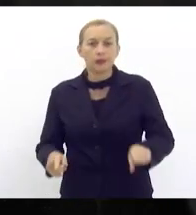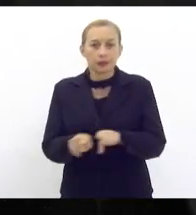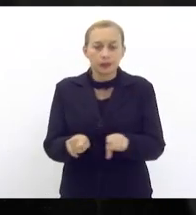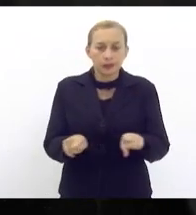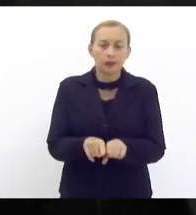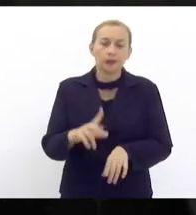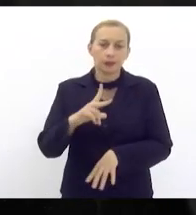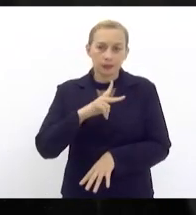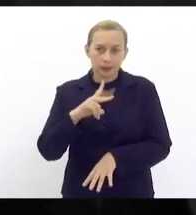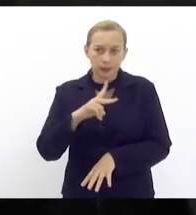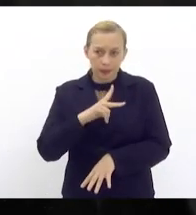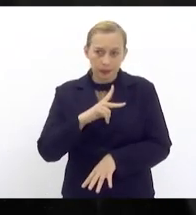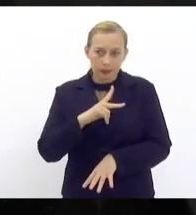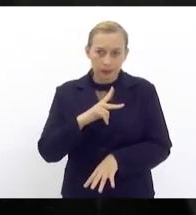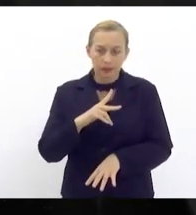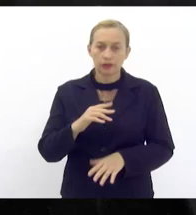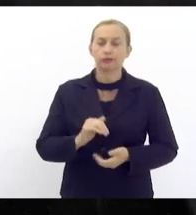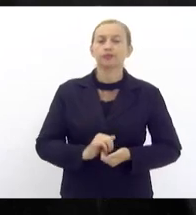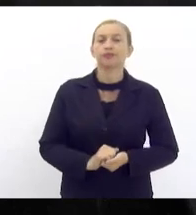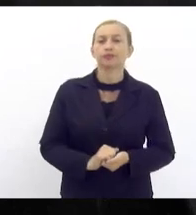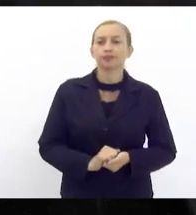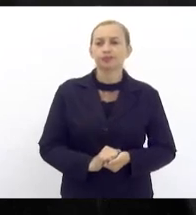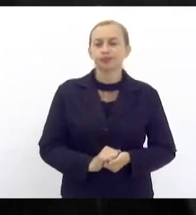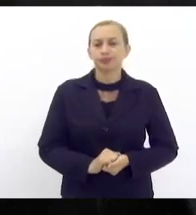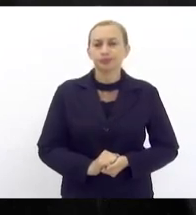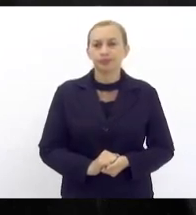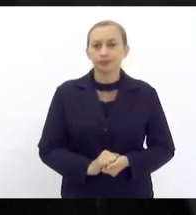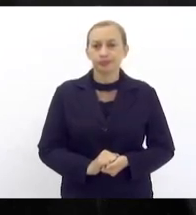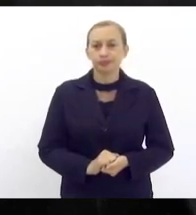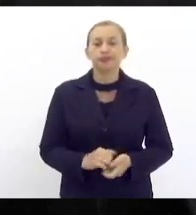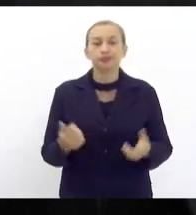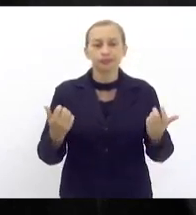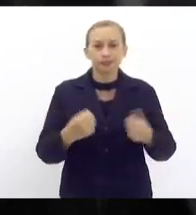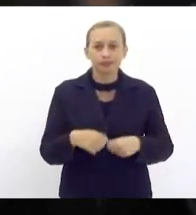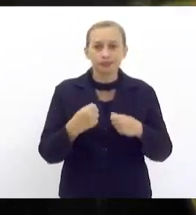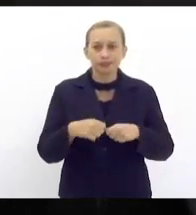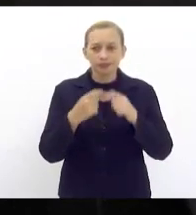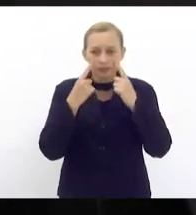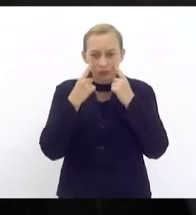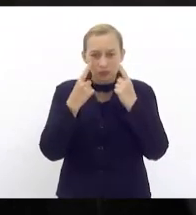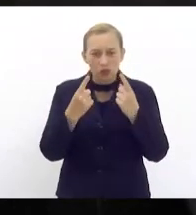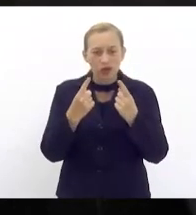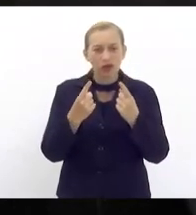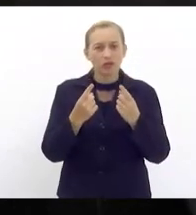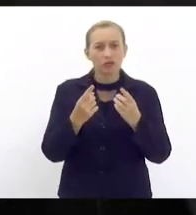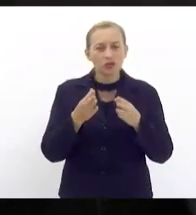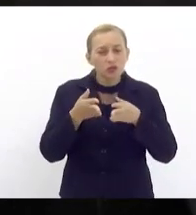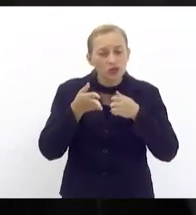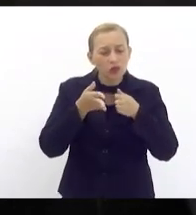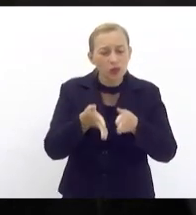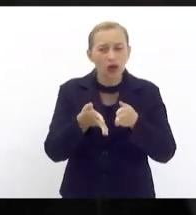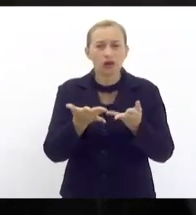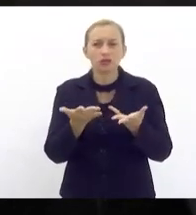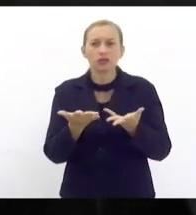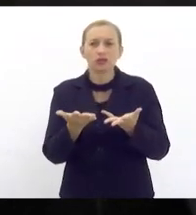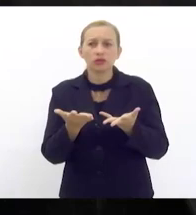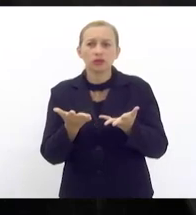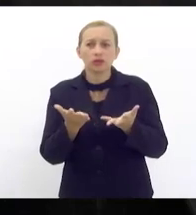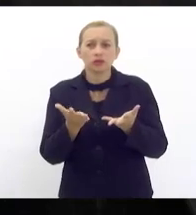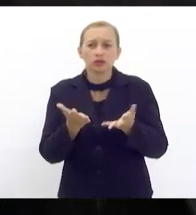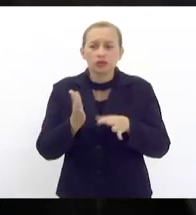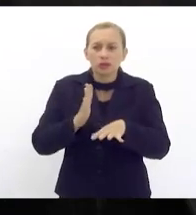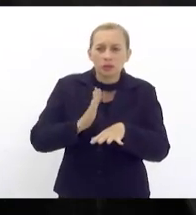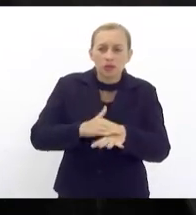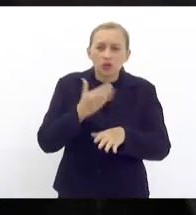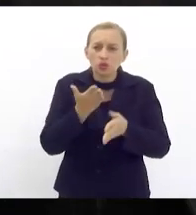de acontecer em âmbito nenhum é preciso ter um olhar mais acentuado eu preciso ter um olhar agora muito